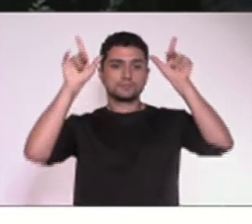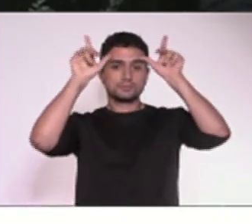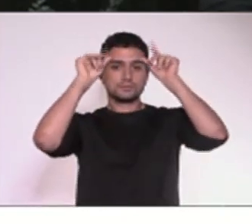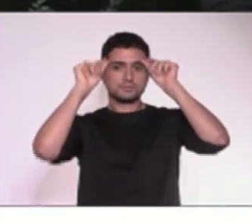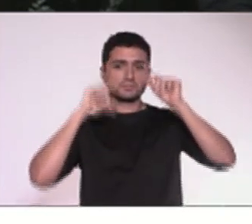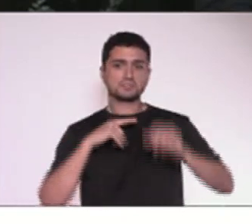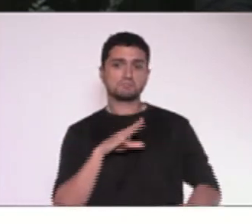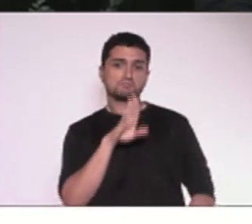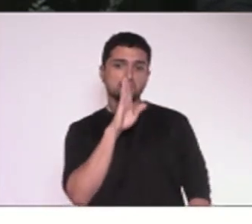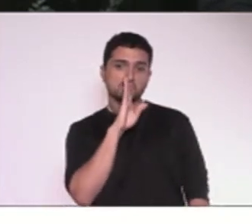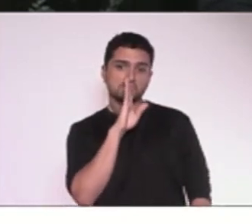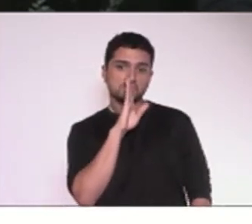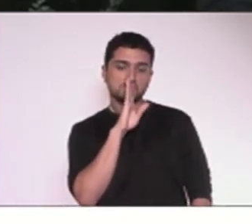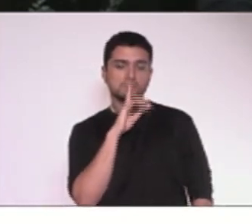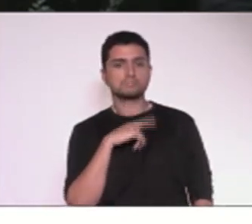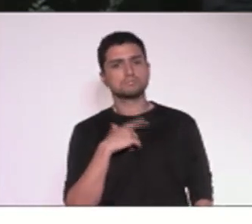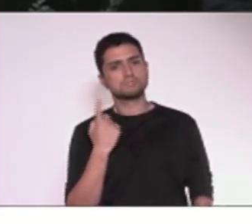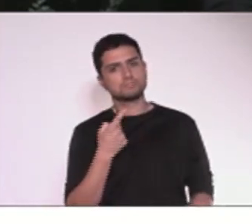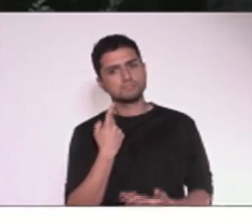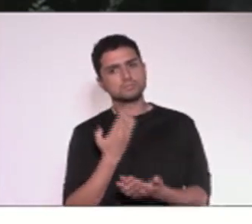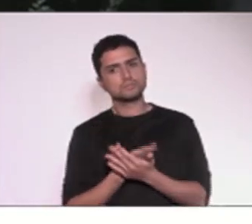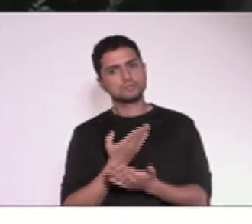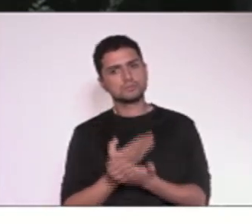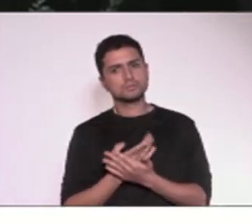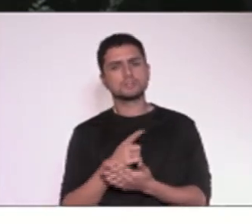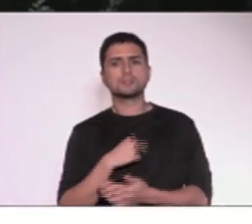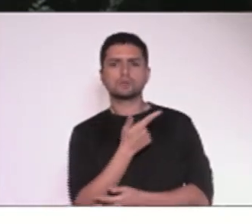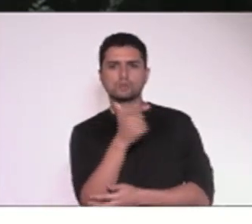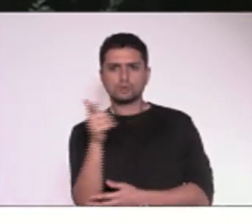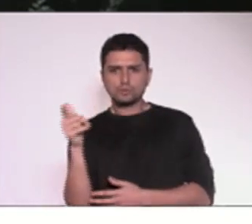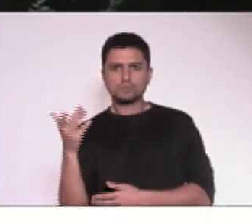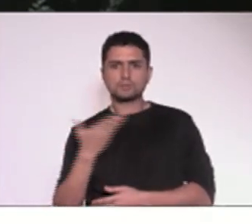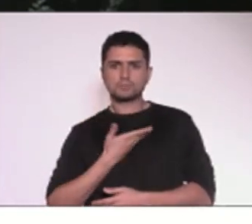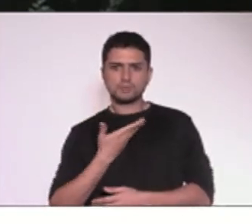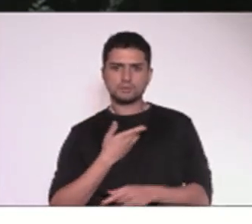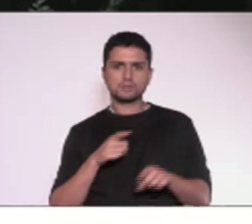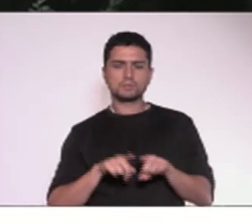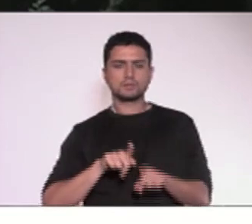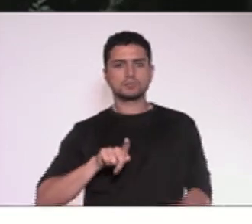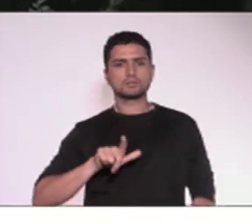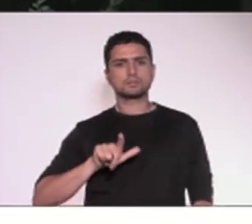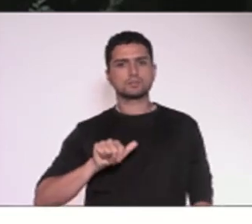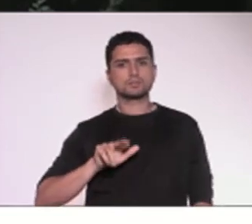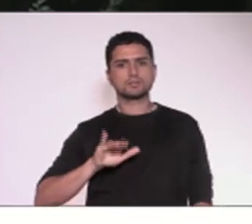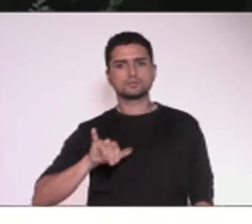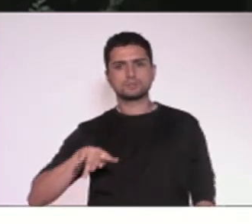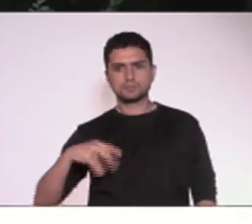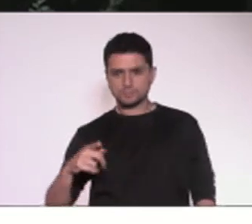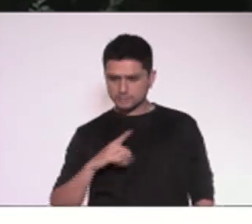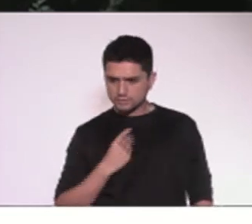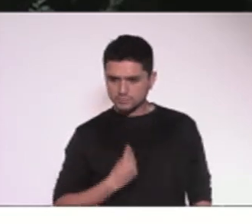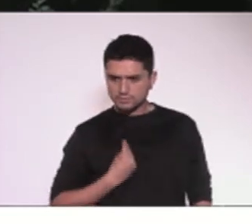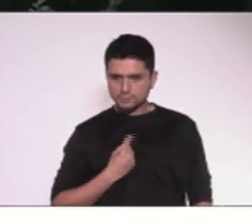E tínhamos lá outros colegas, como por exemplo Glaucinho. Cadê o Glaucinho? Está aí, Glaucinho?